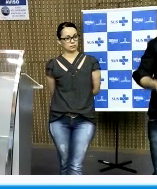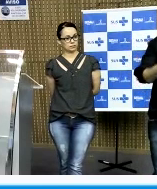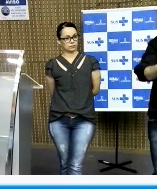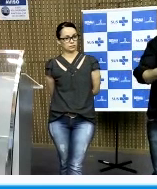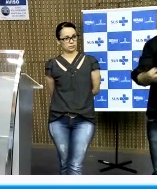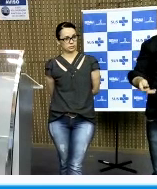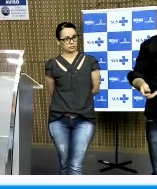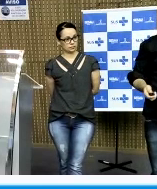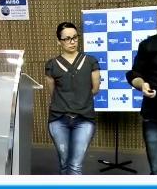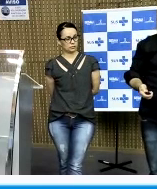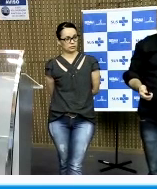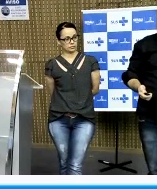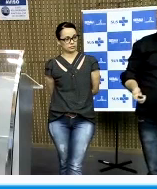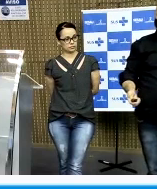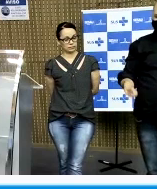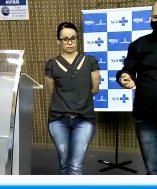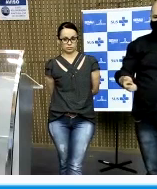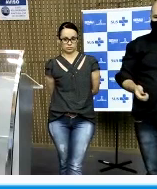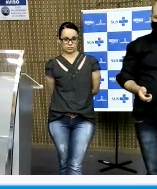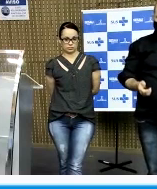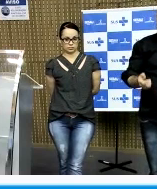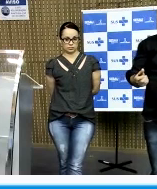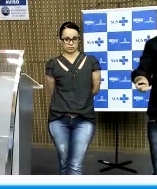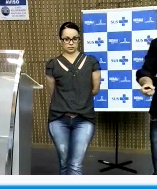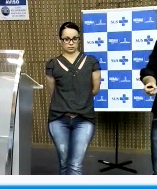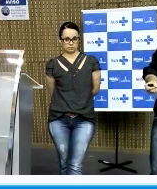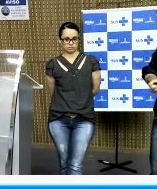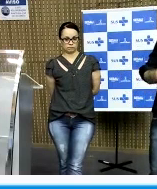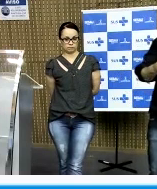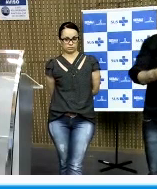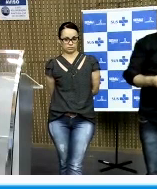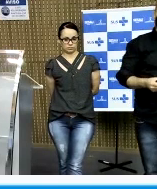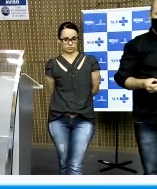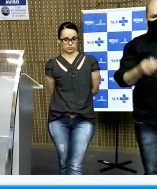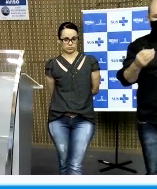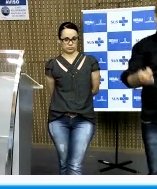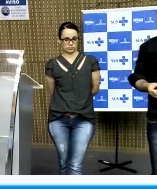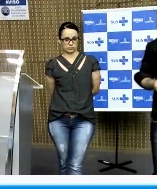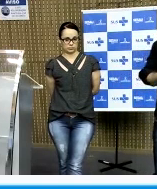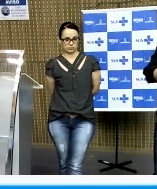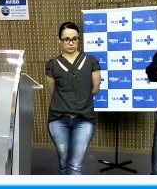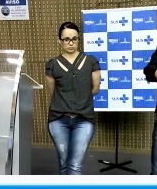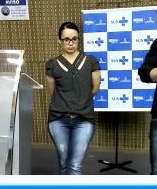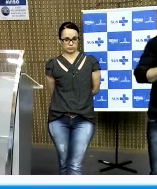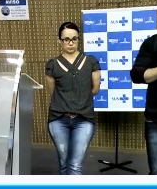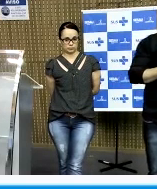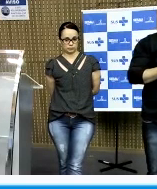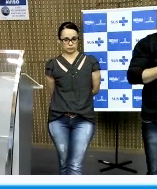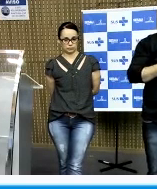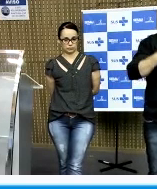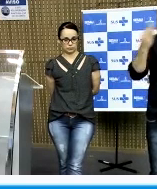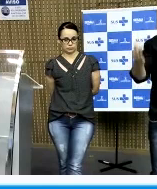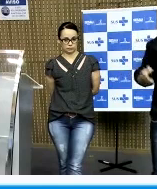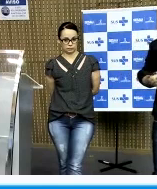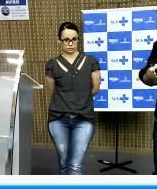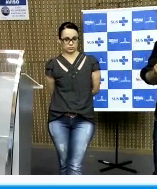de dados para provar esse processo de trabalho. Os indicadores muito abaixo da média, eu cito a avaliação dos pés diabéticos, tá?